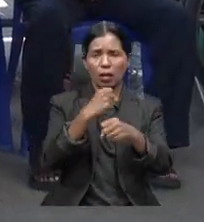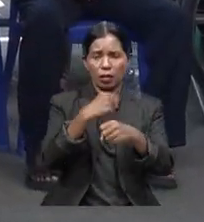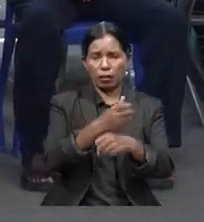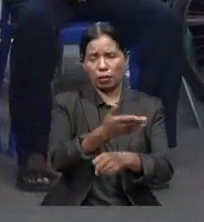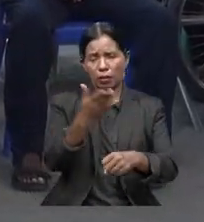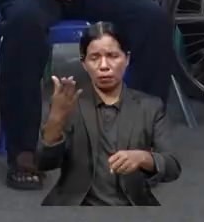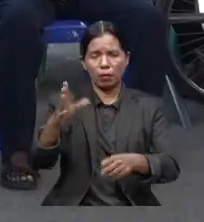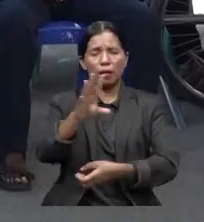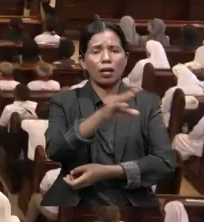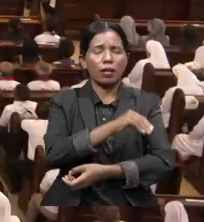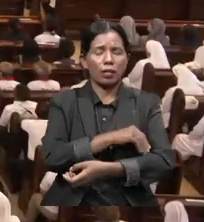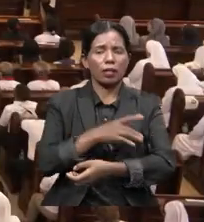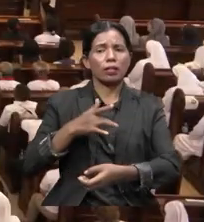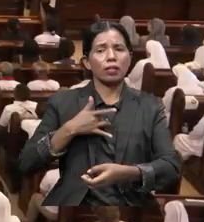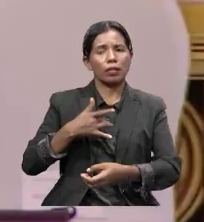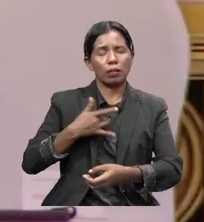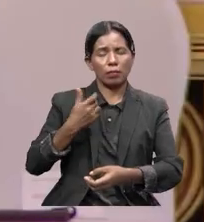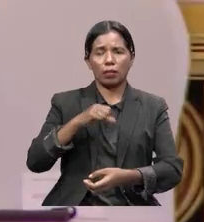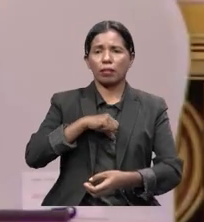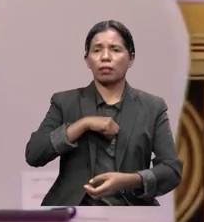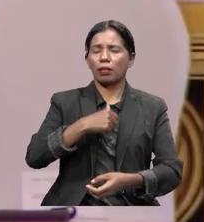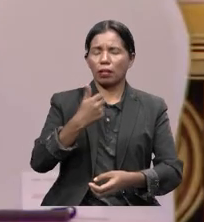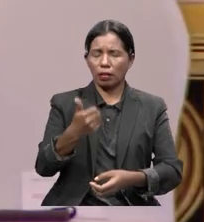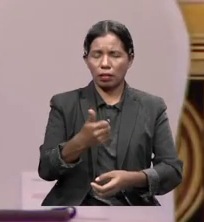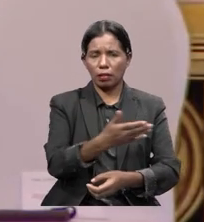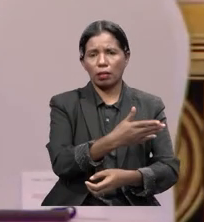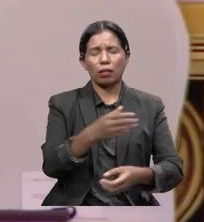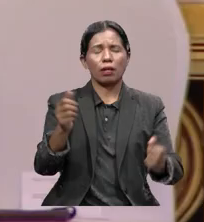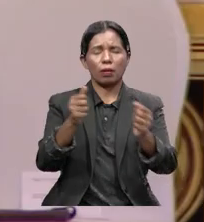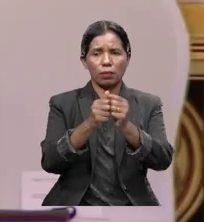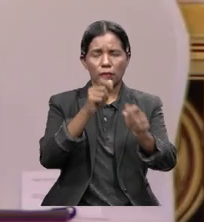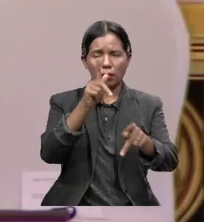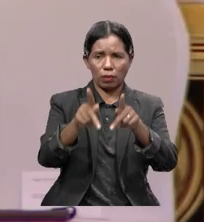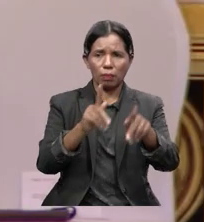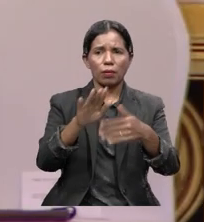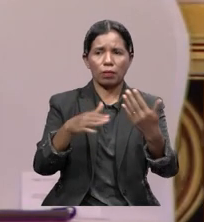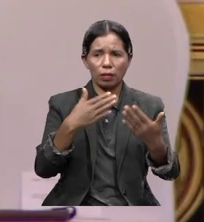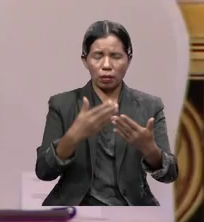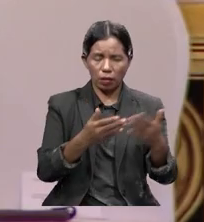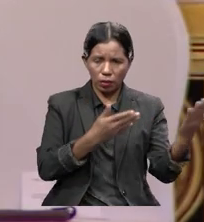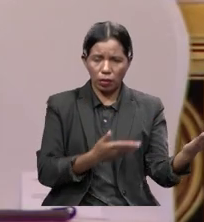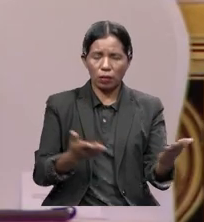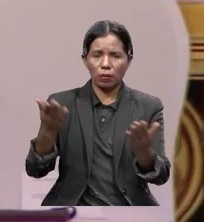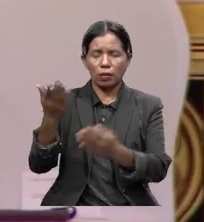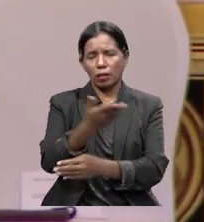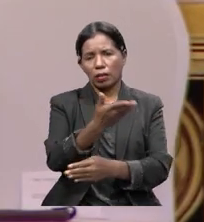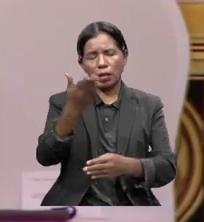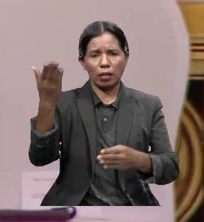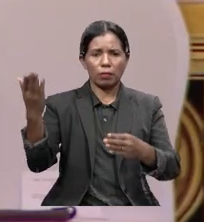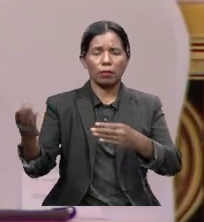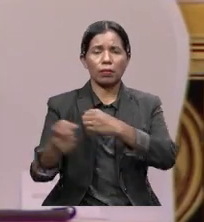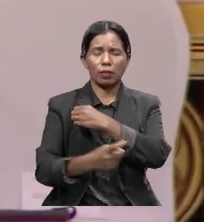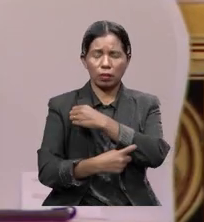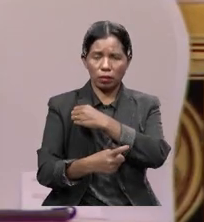hakiak sentimento superioridade e relação ho povo. Ori lori emi ba tentação,